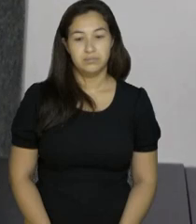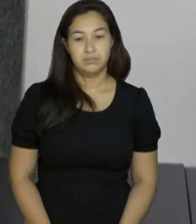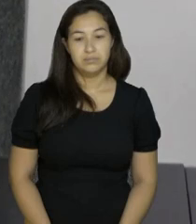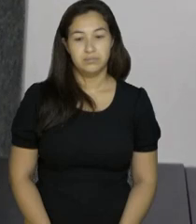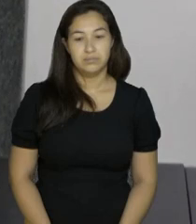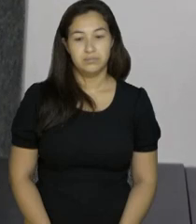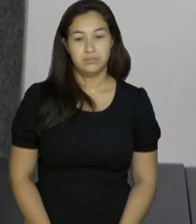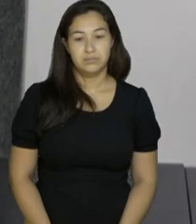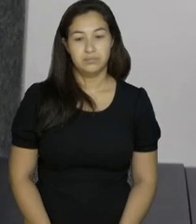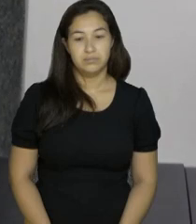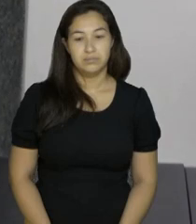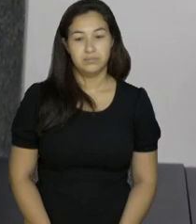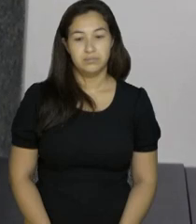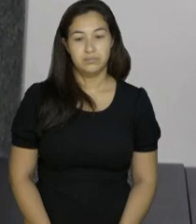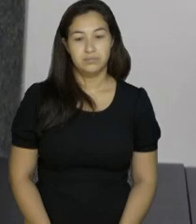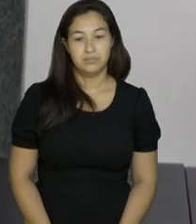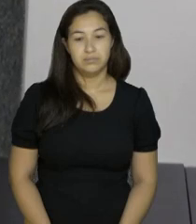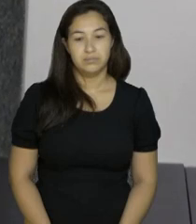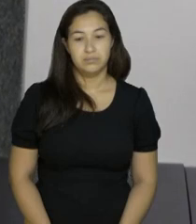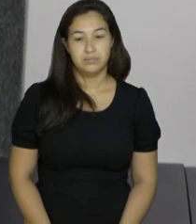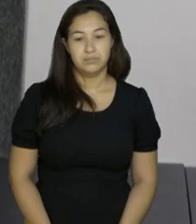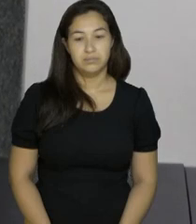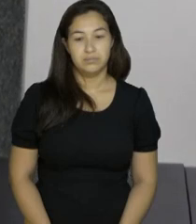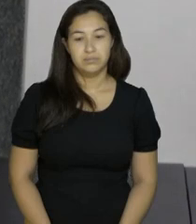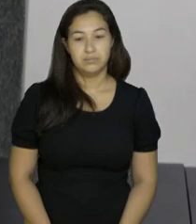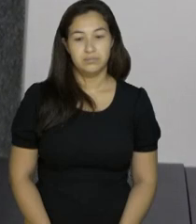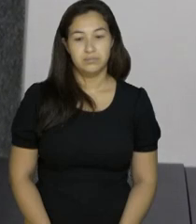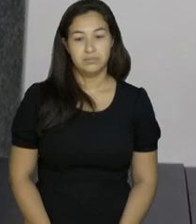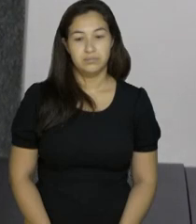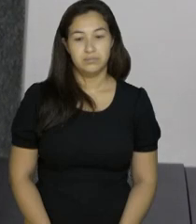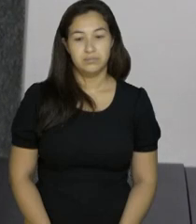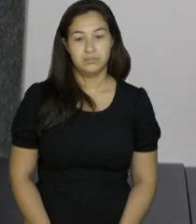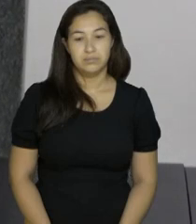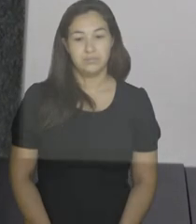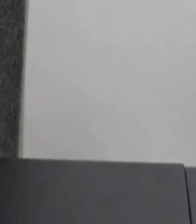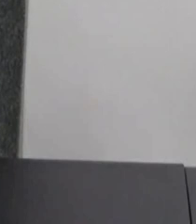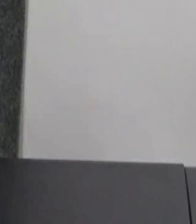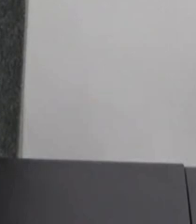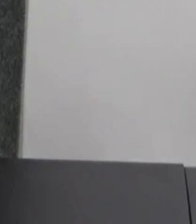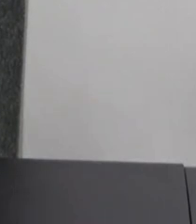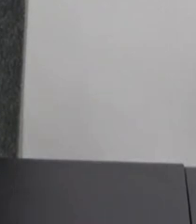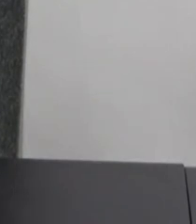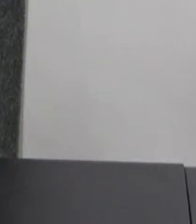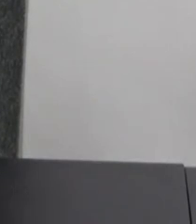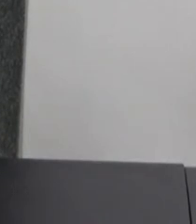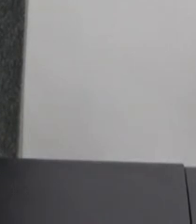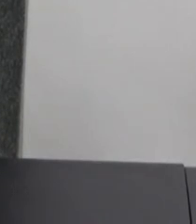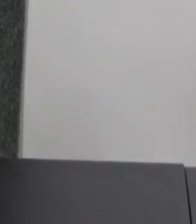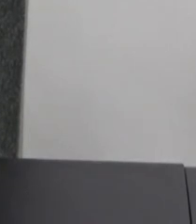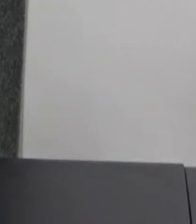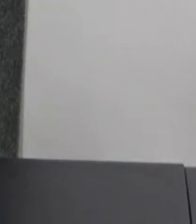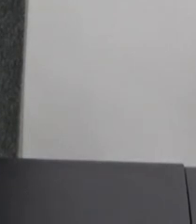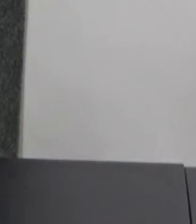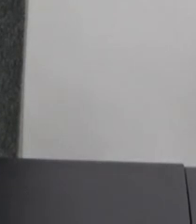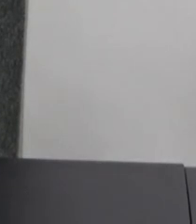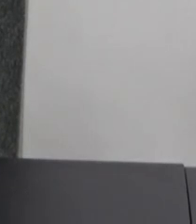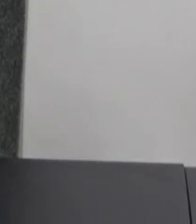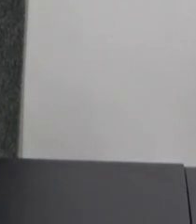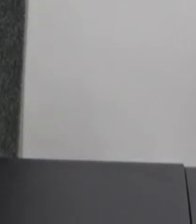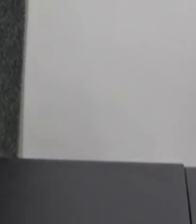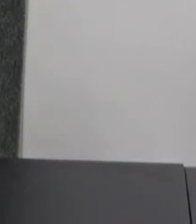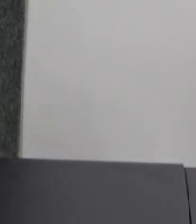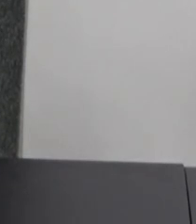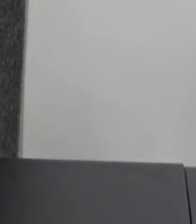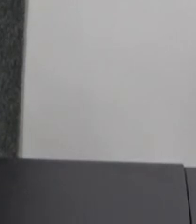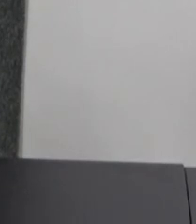dos direitos da pessoa com deficiência presente do deputado Vicente Carol